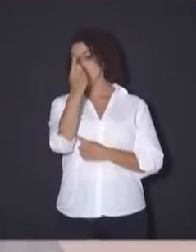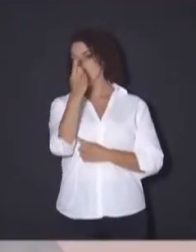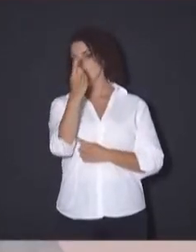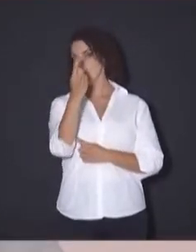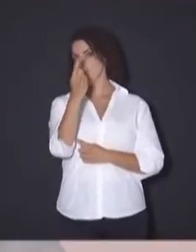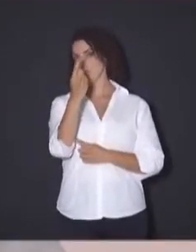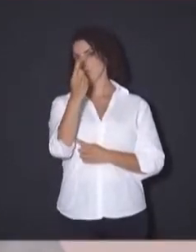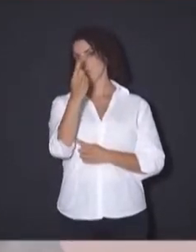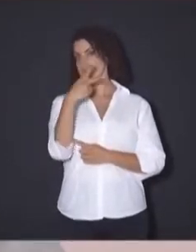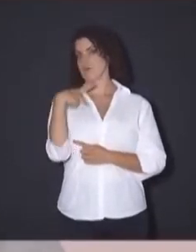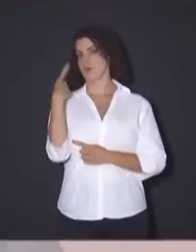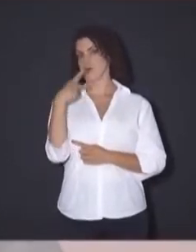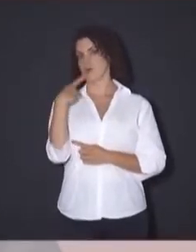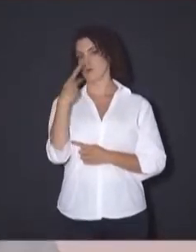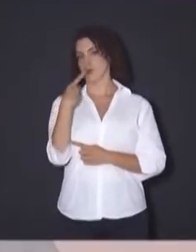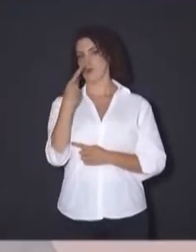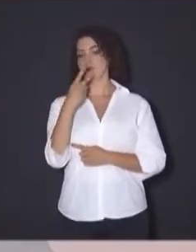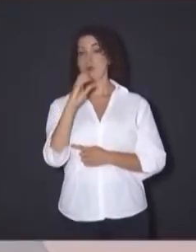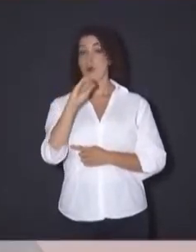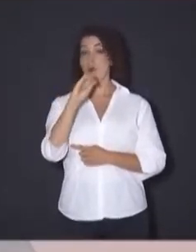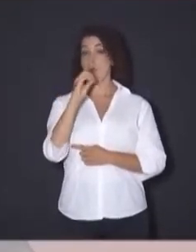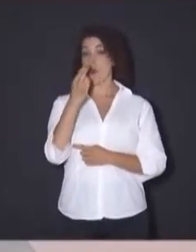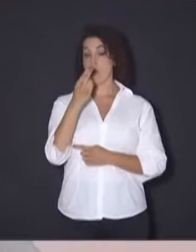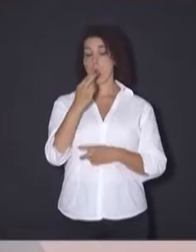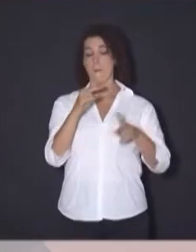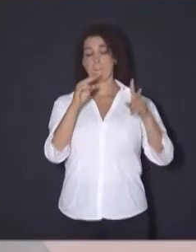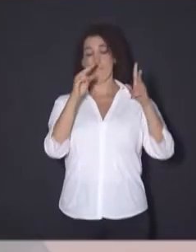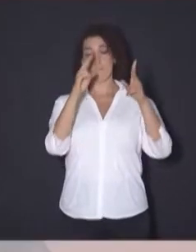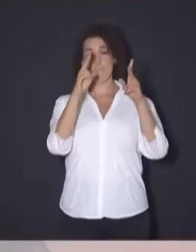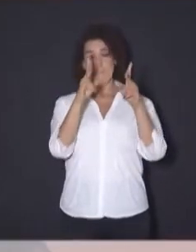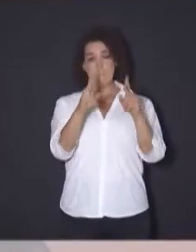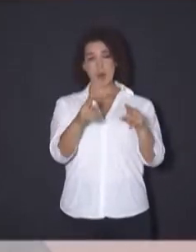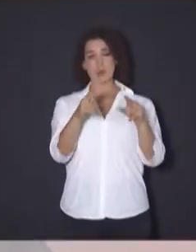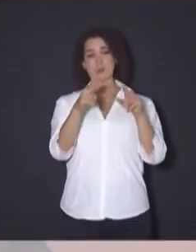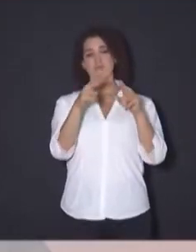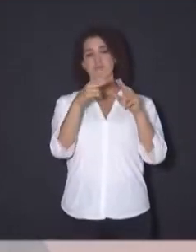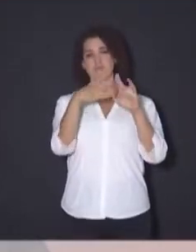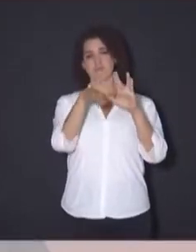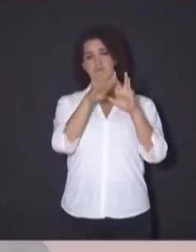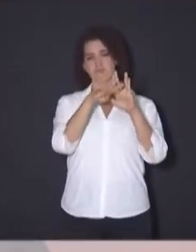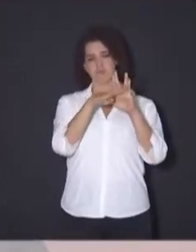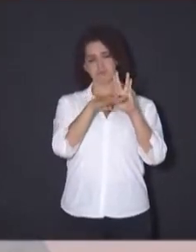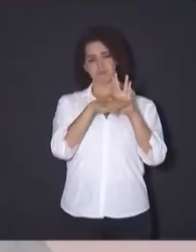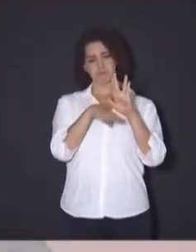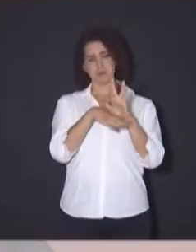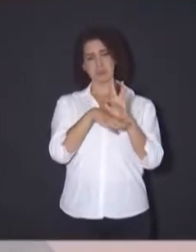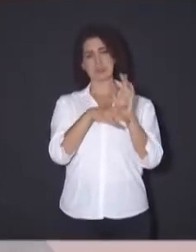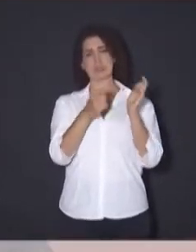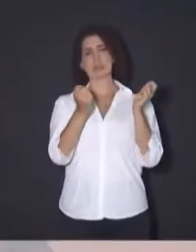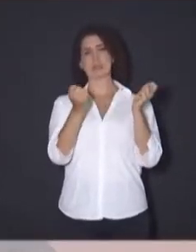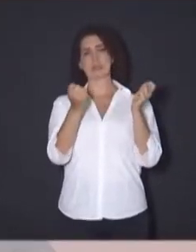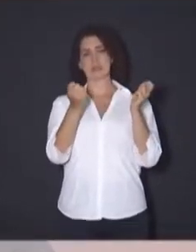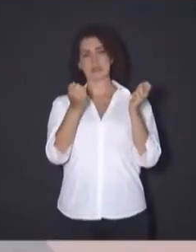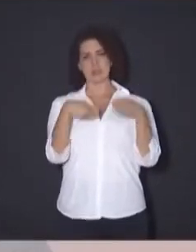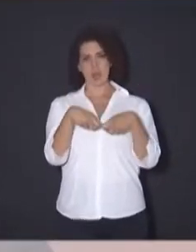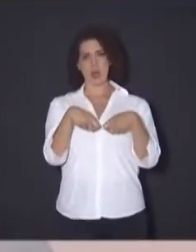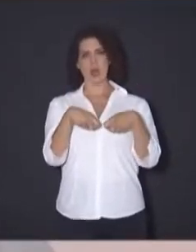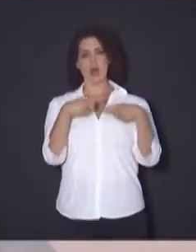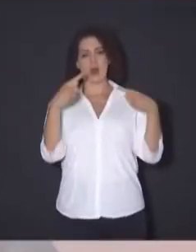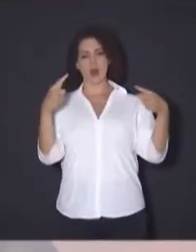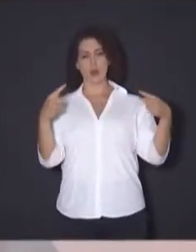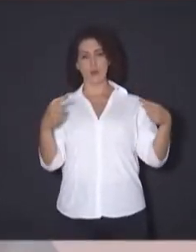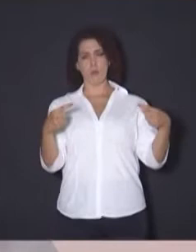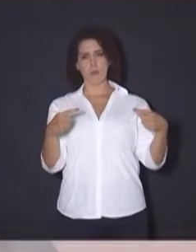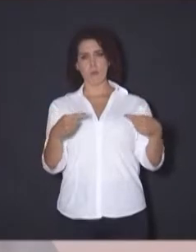ou uma mesma pauta pode ser defendida pelos mesmos